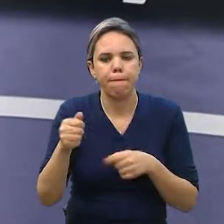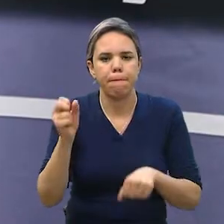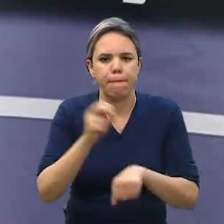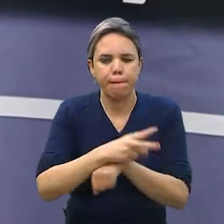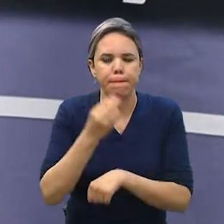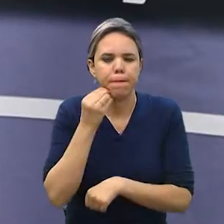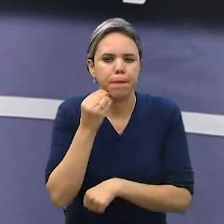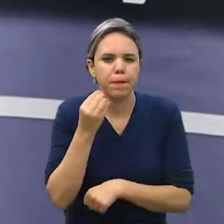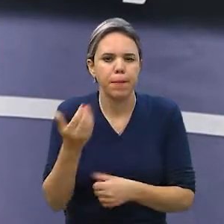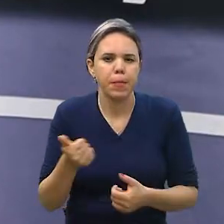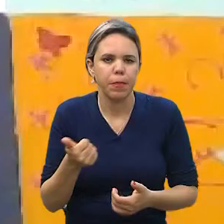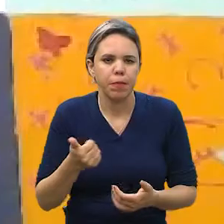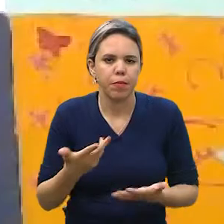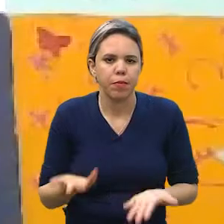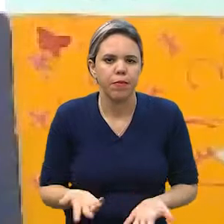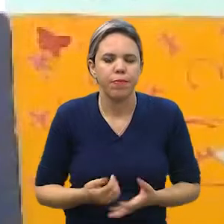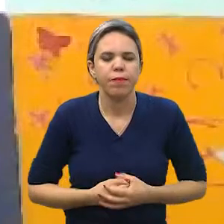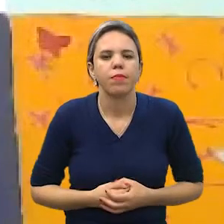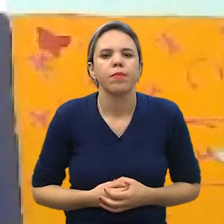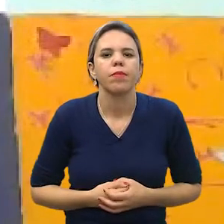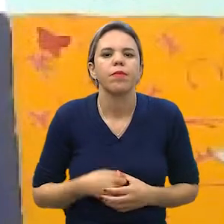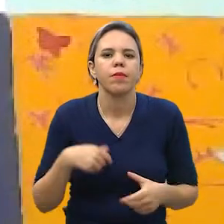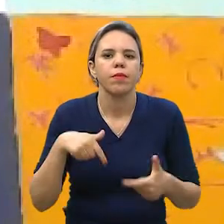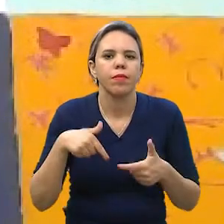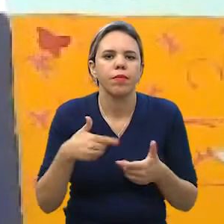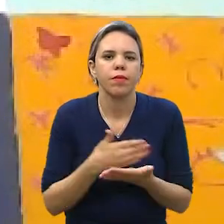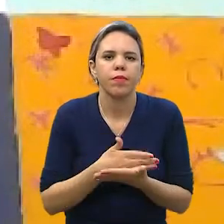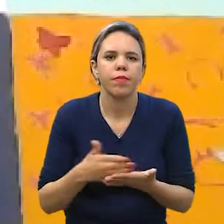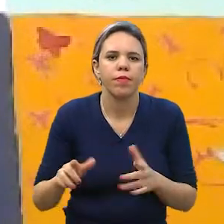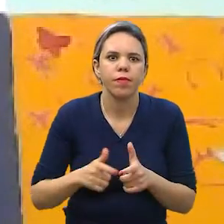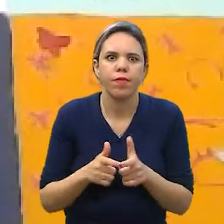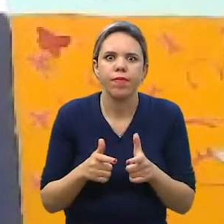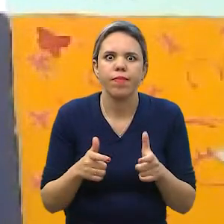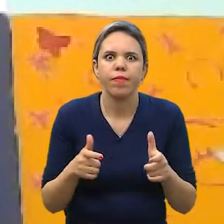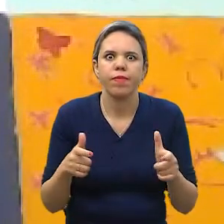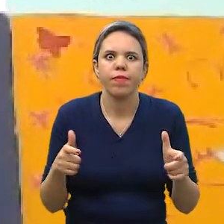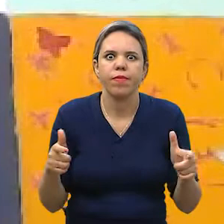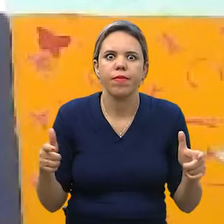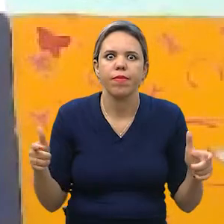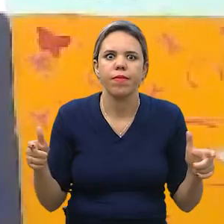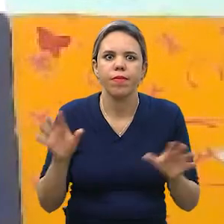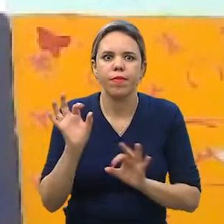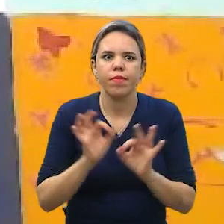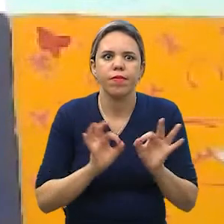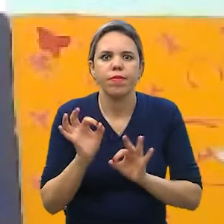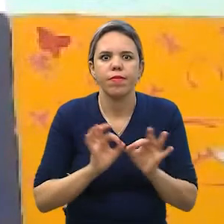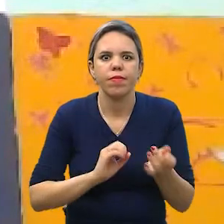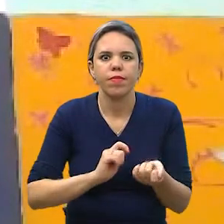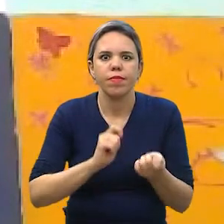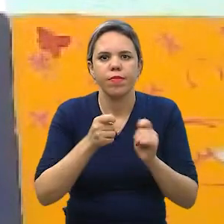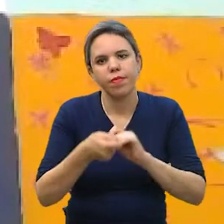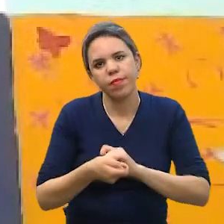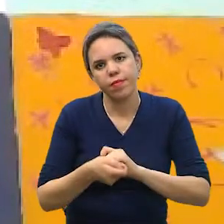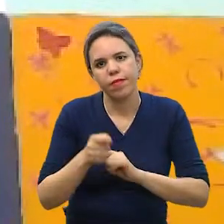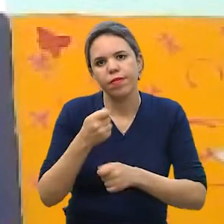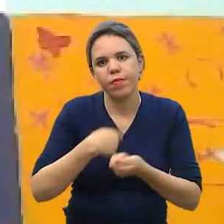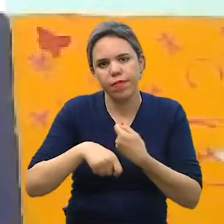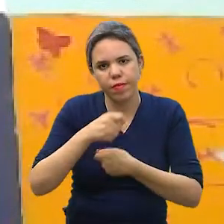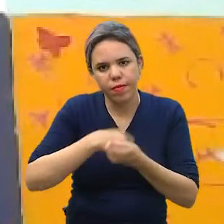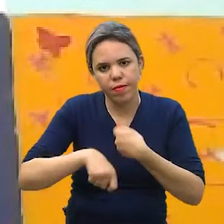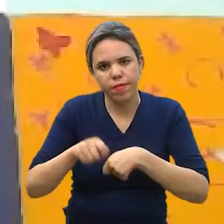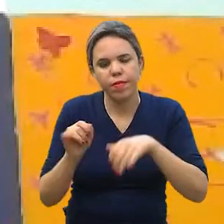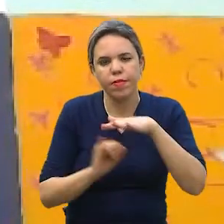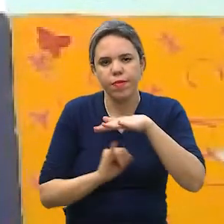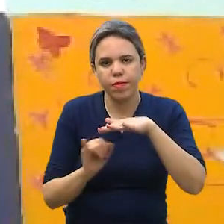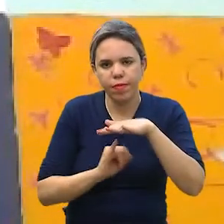primeiro emprego. Mas o trabalho ele começou a crescer, né, começou a se organizar, e daí sim virou uma organização